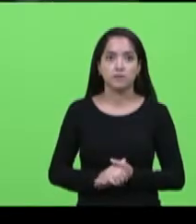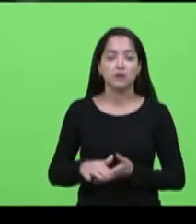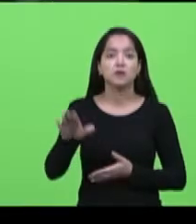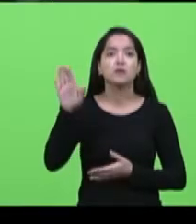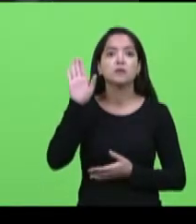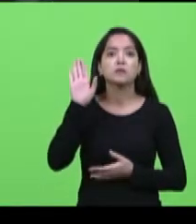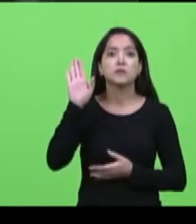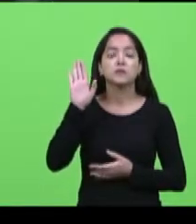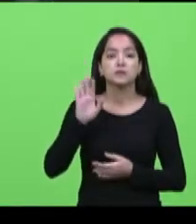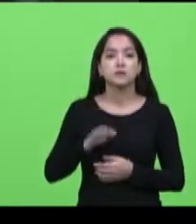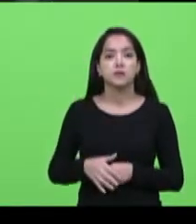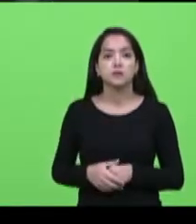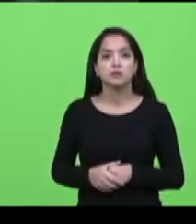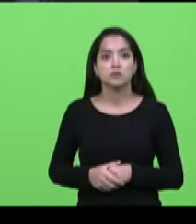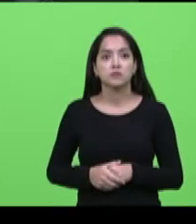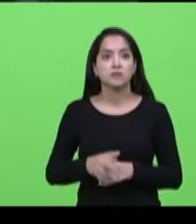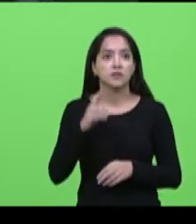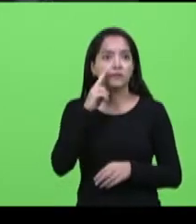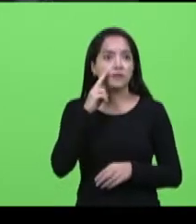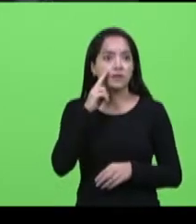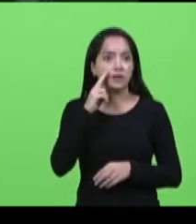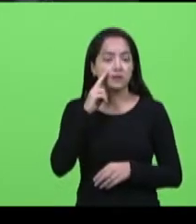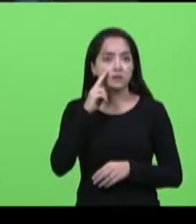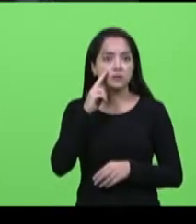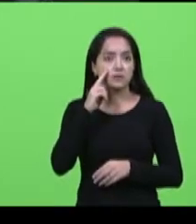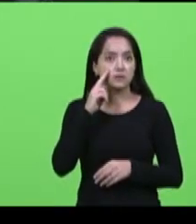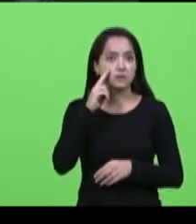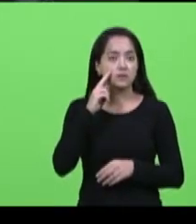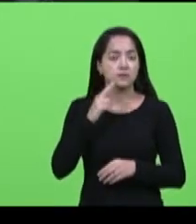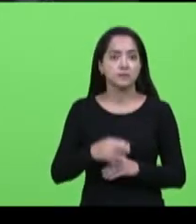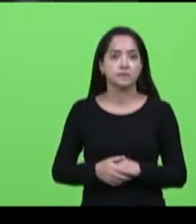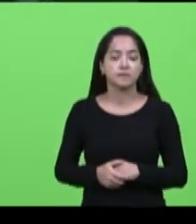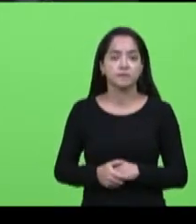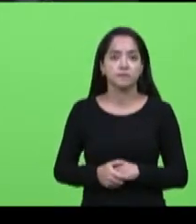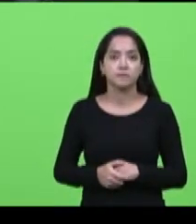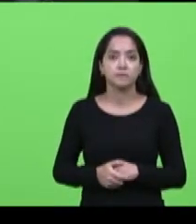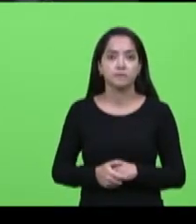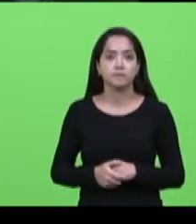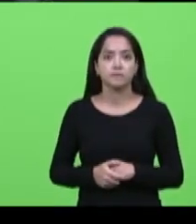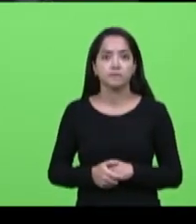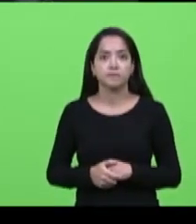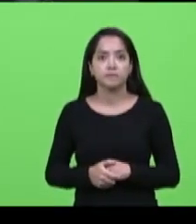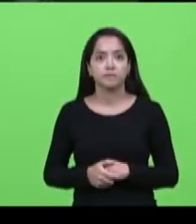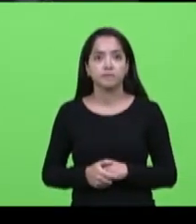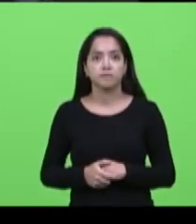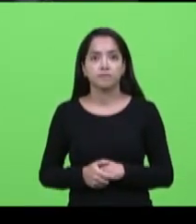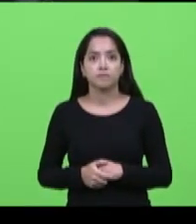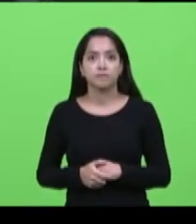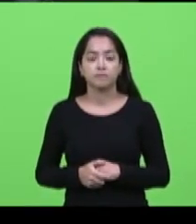questão de ordem, senhor presidente. Deputado Ivanatis, questão, palavra pela ordem. Depois o deputado Vampiro, senhor presidente.